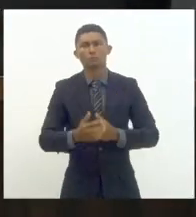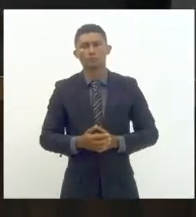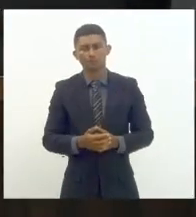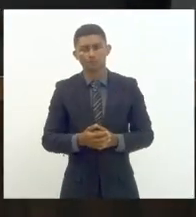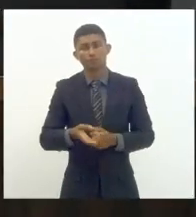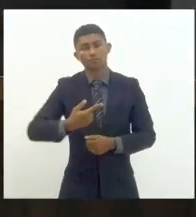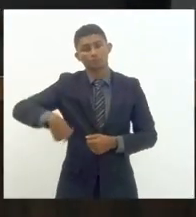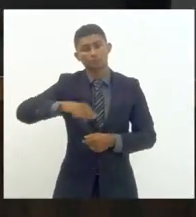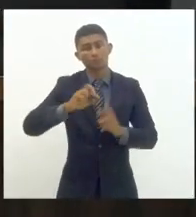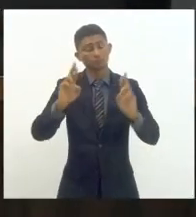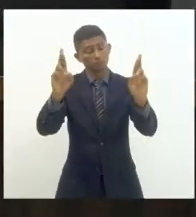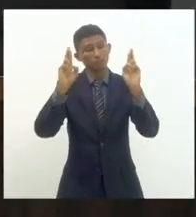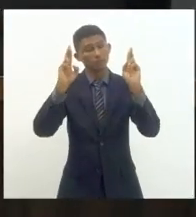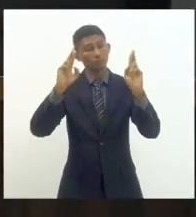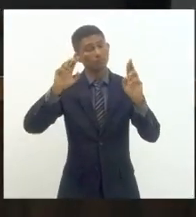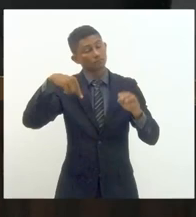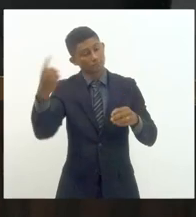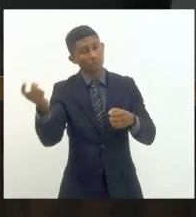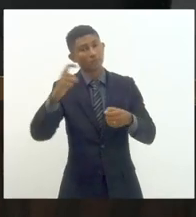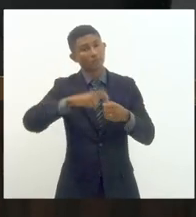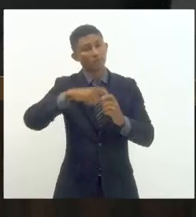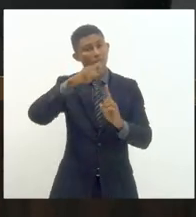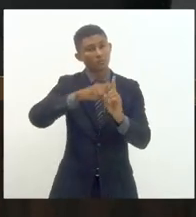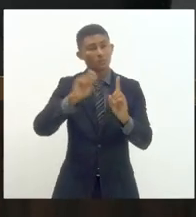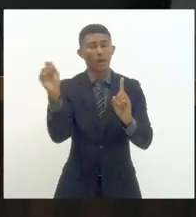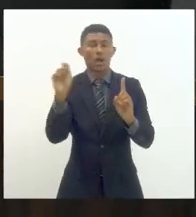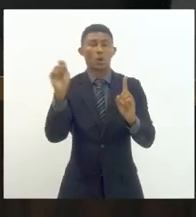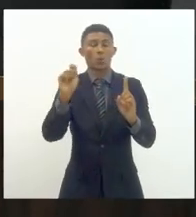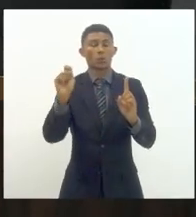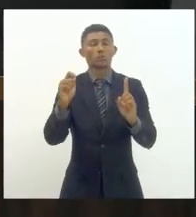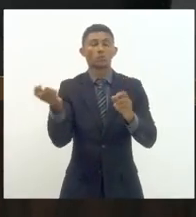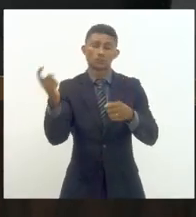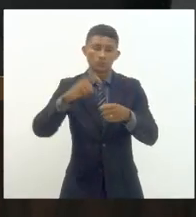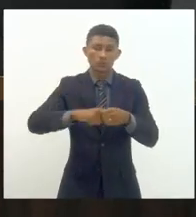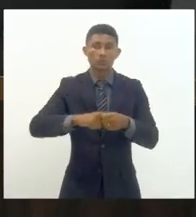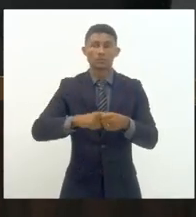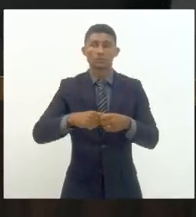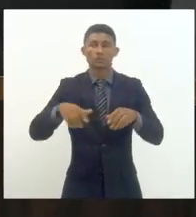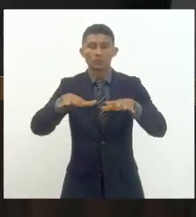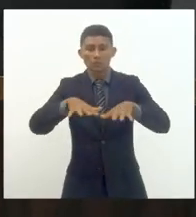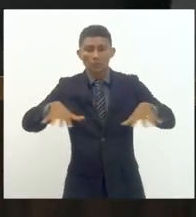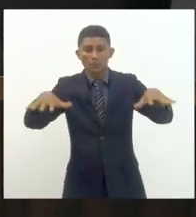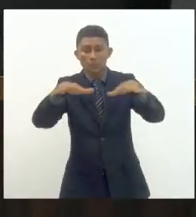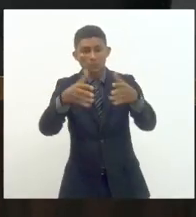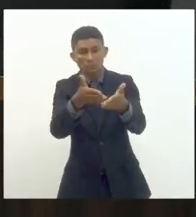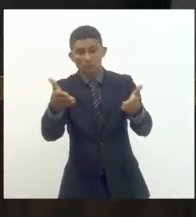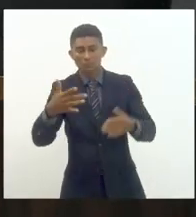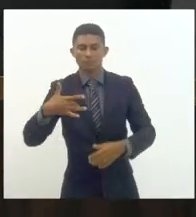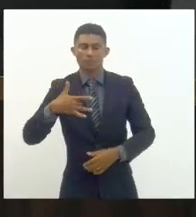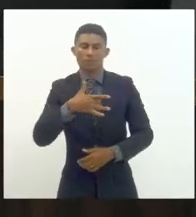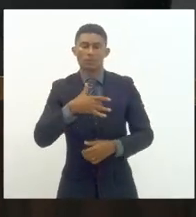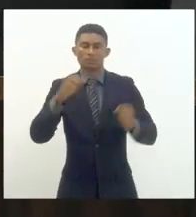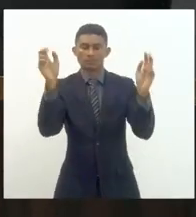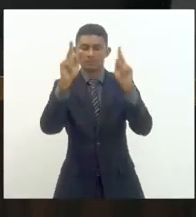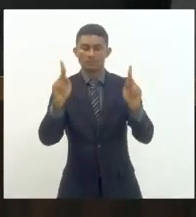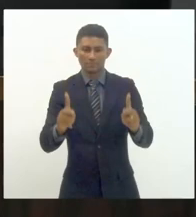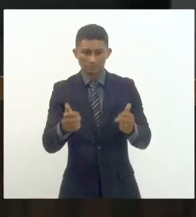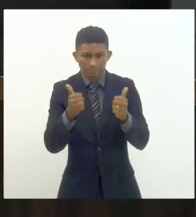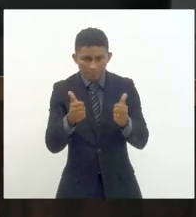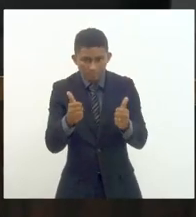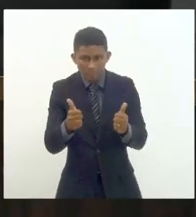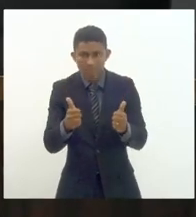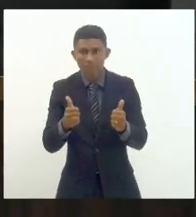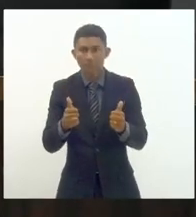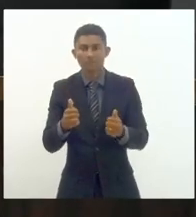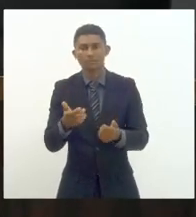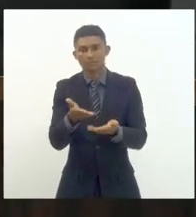a gente espera retornar no início de agosto com todos aqui, todas e todos, com saúde e paz. A presidência